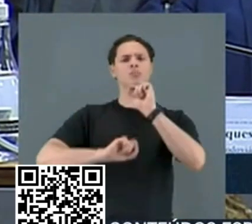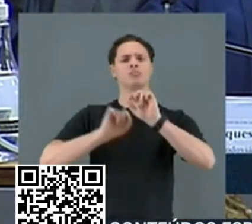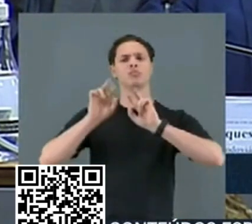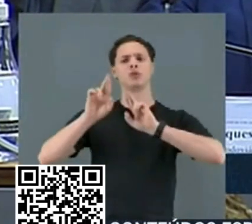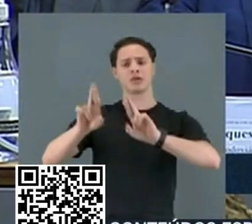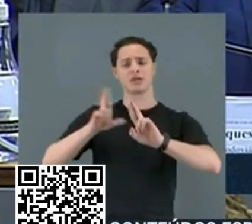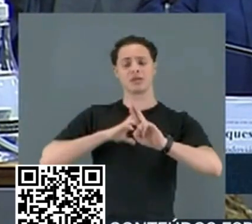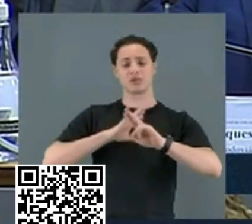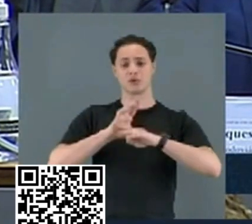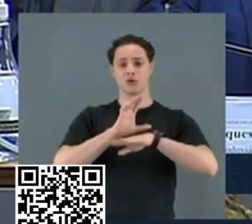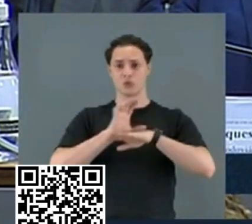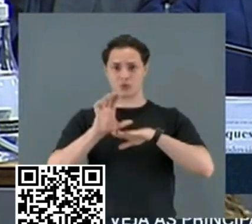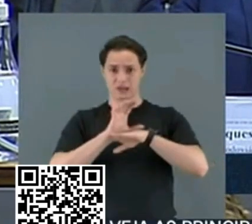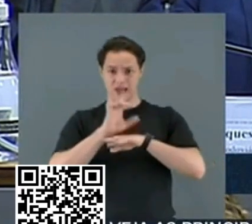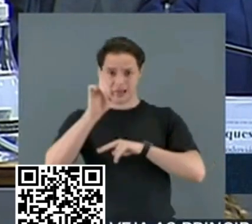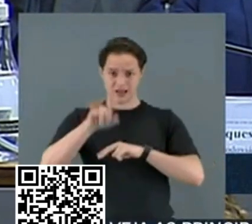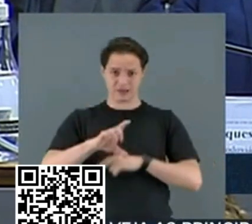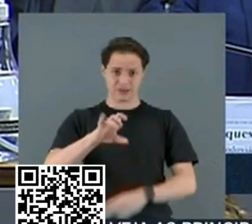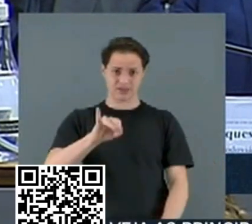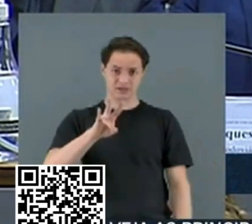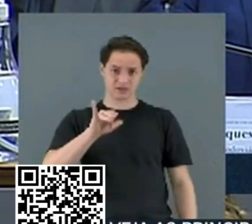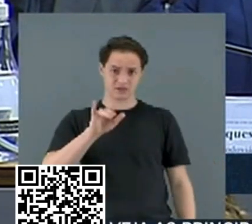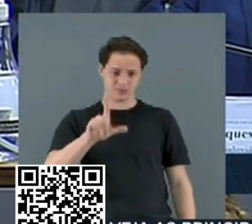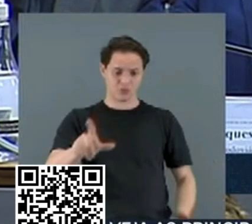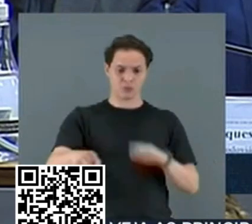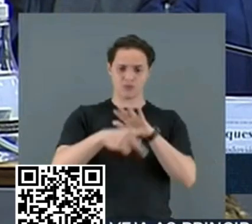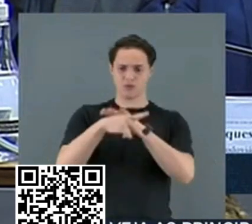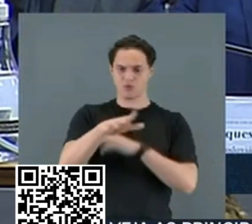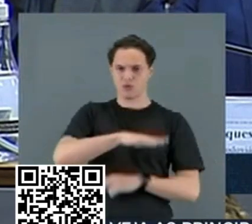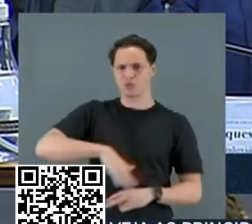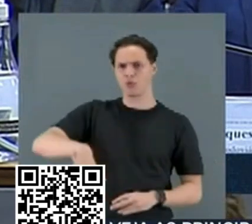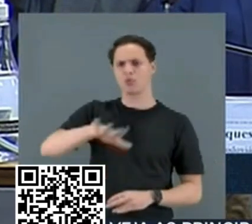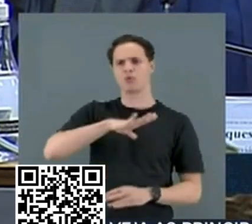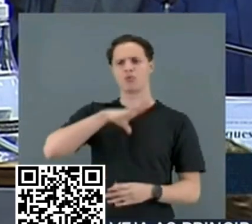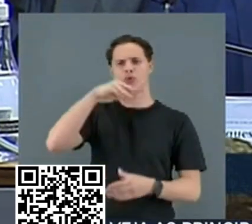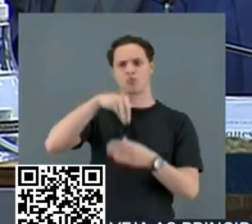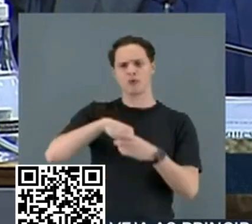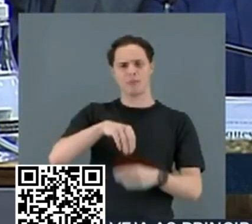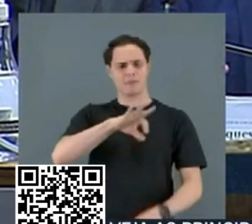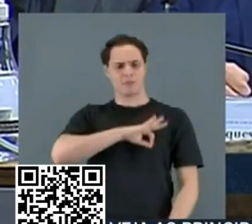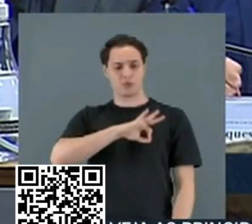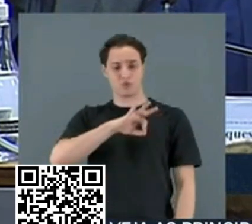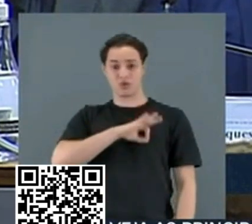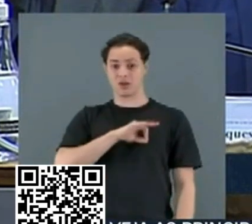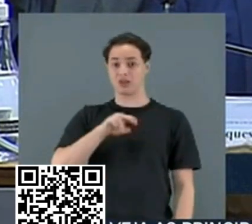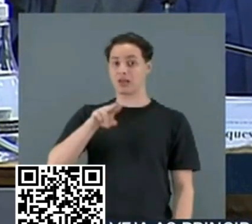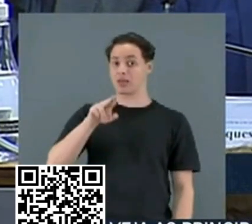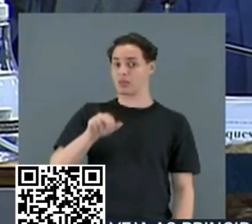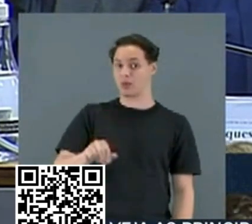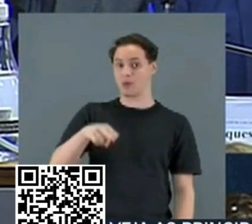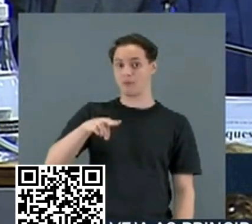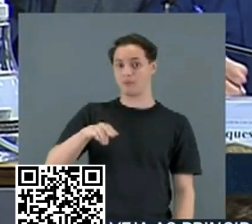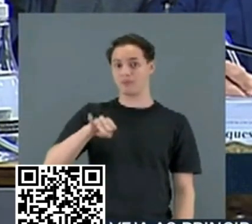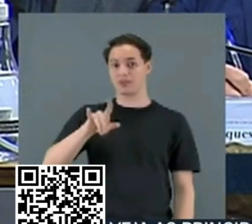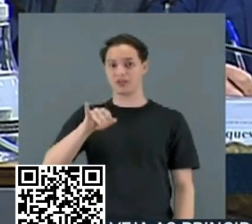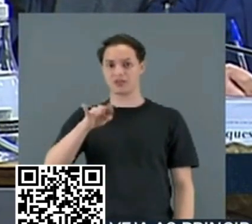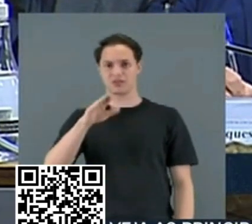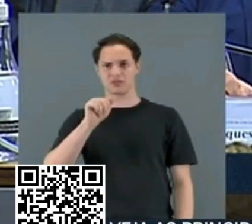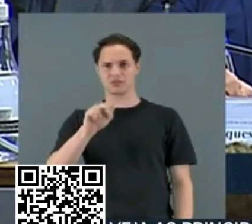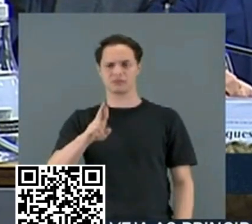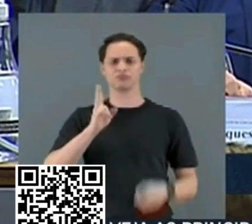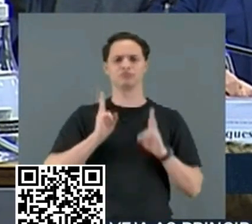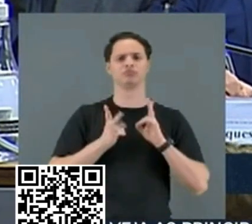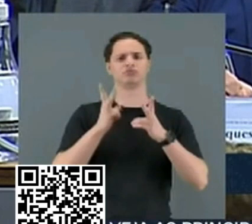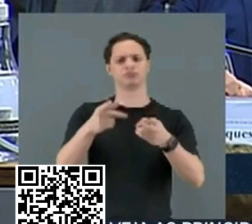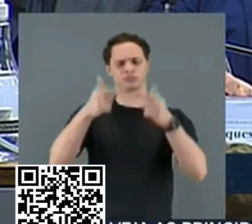instituição constitucionalmente civil, como é da natureza de uma instituição policial não militar, sempre se porte